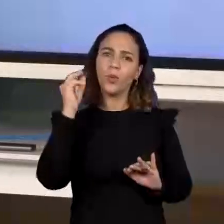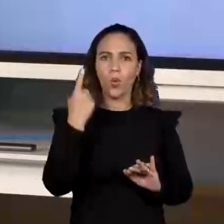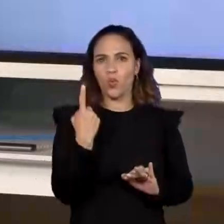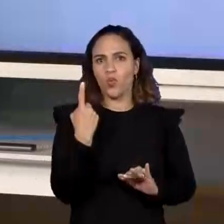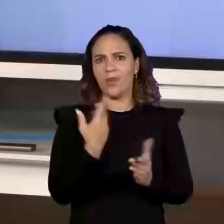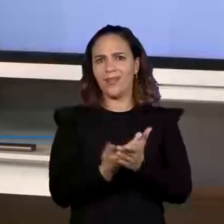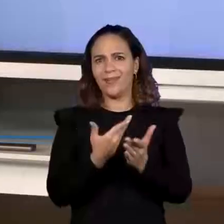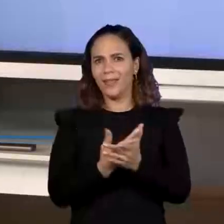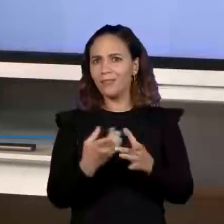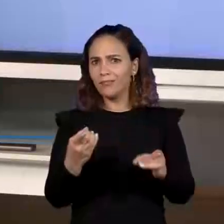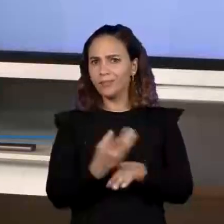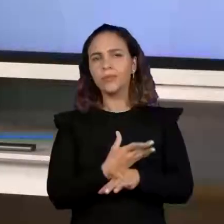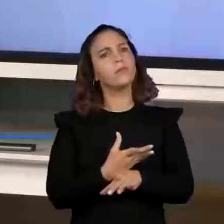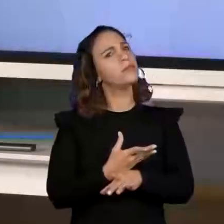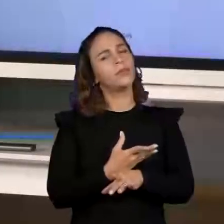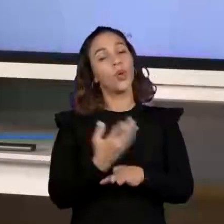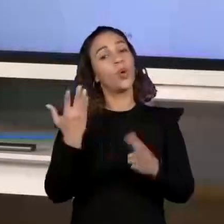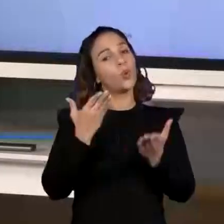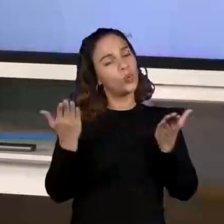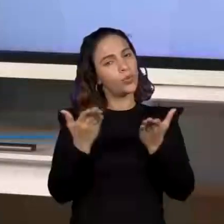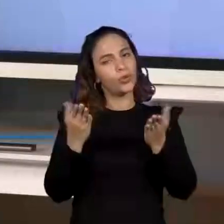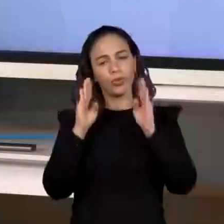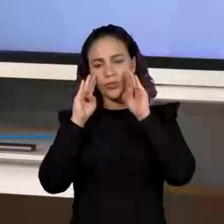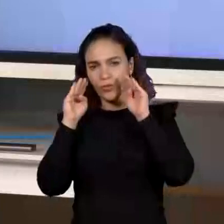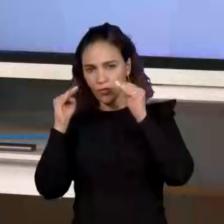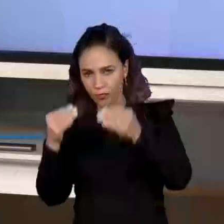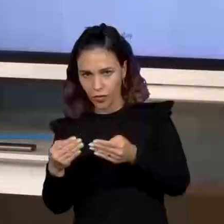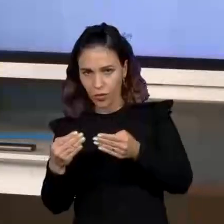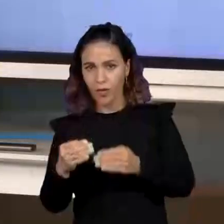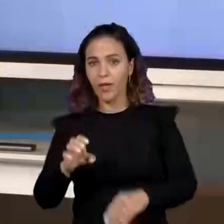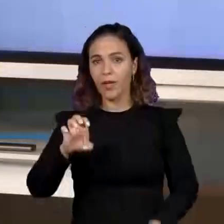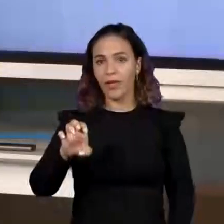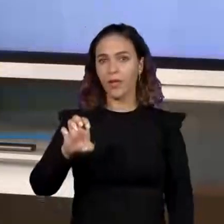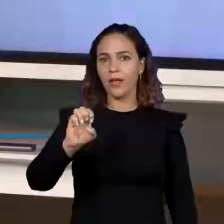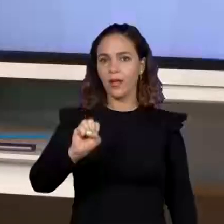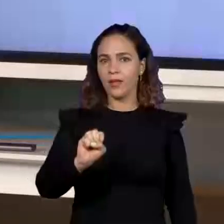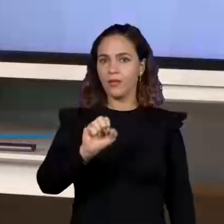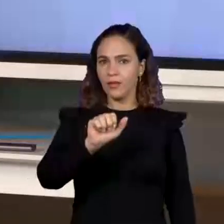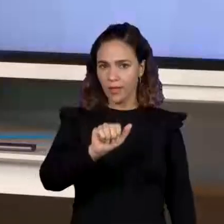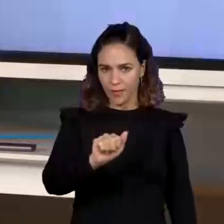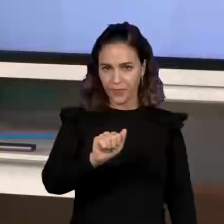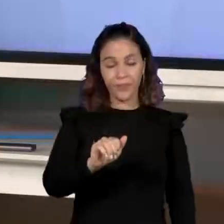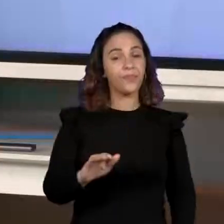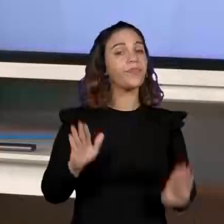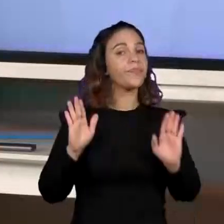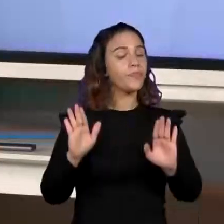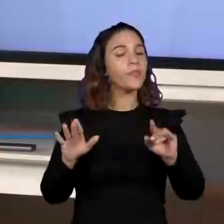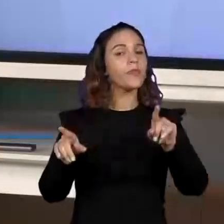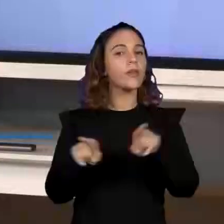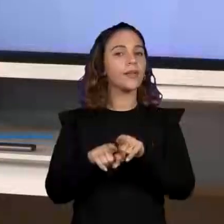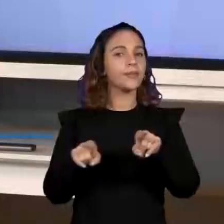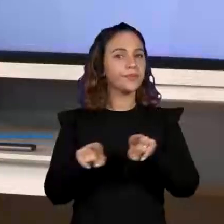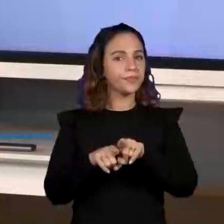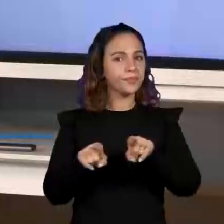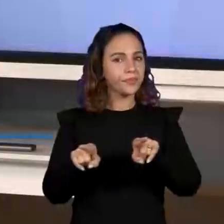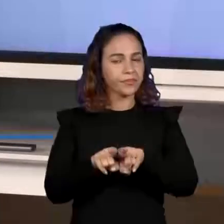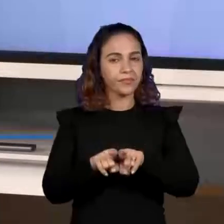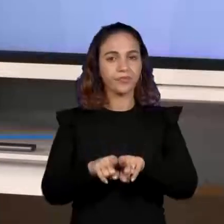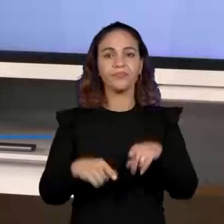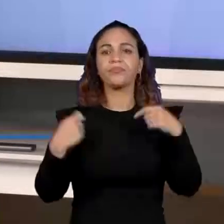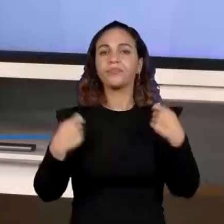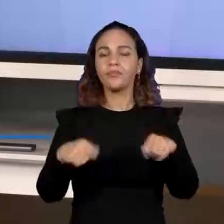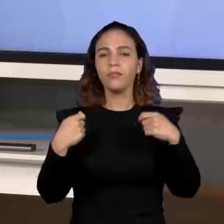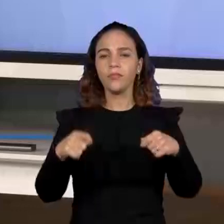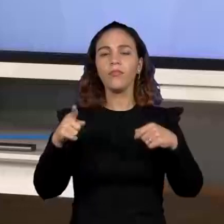aula. Então, hoje é um foco, o ESA. Mas também precisaremos resgatar uma